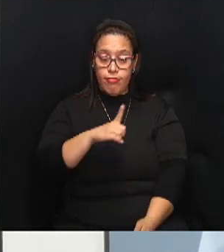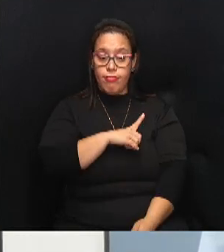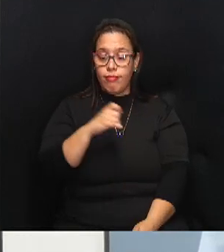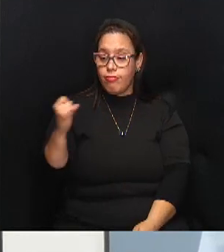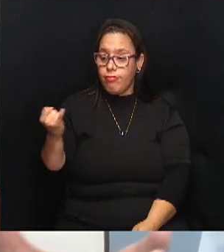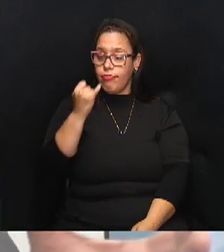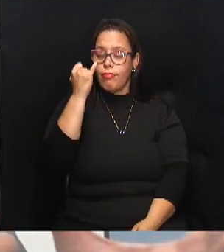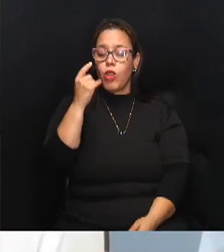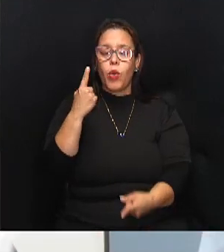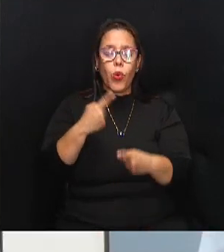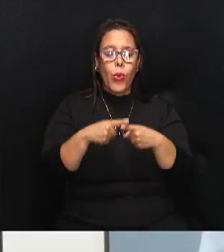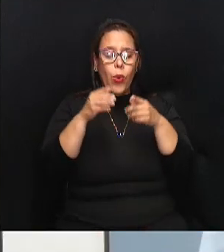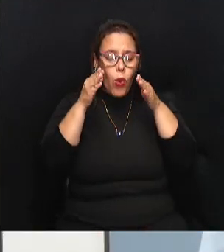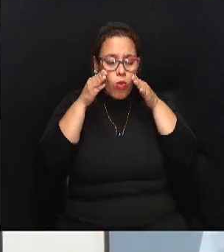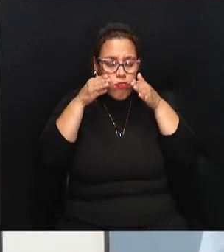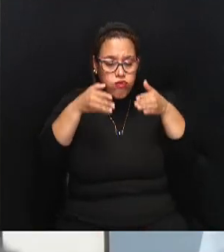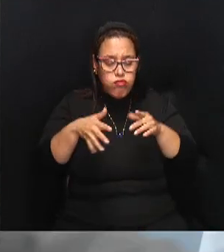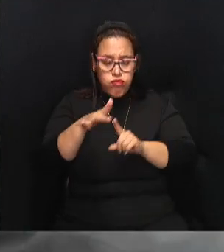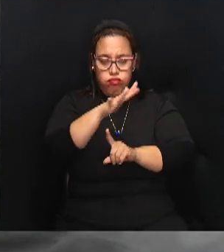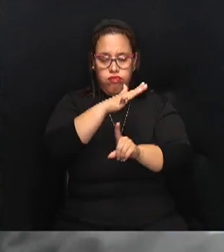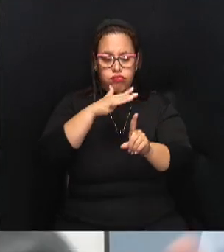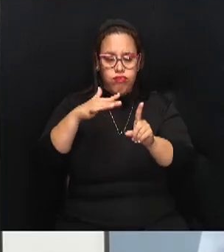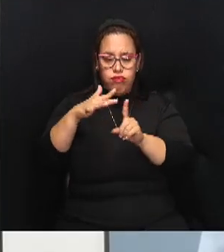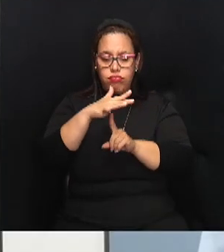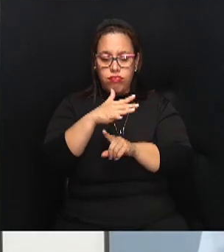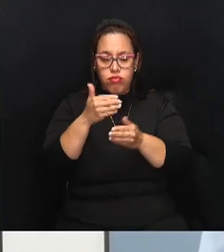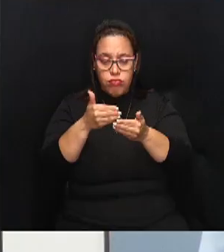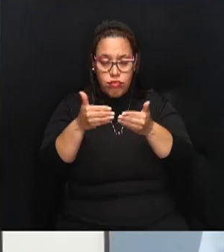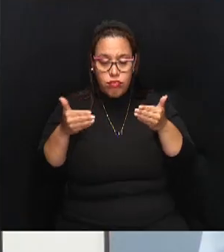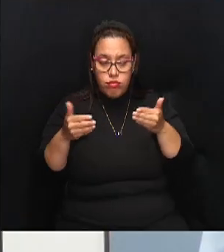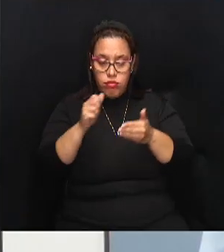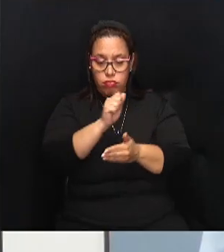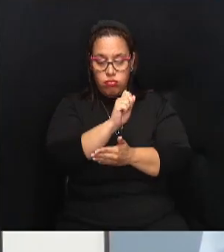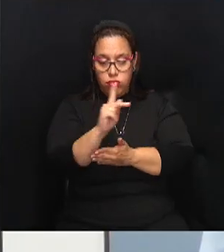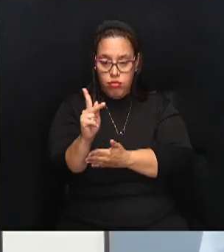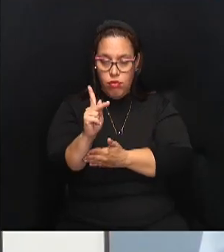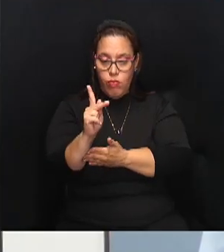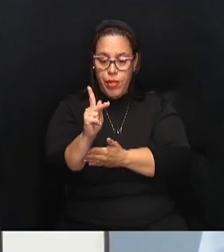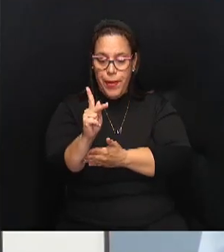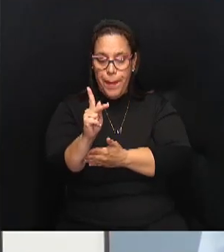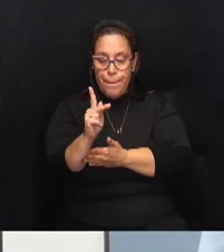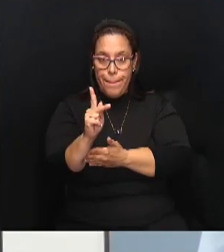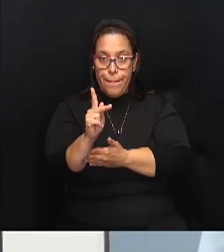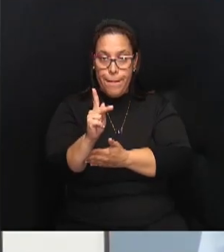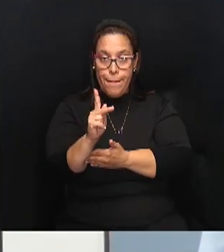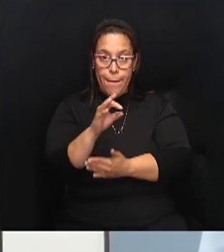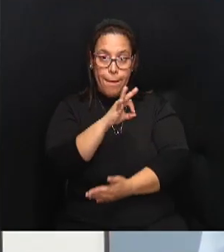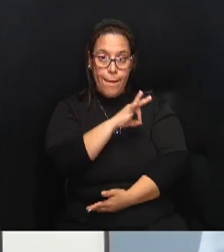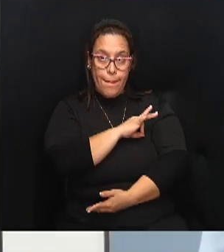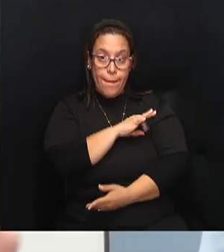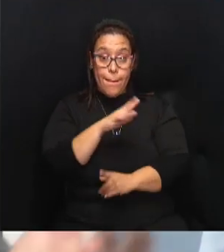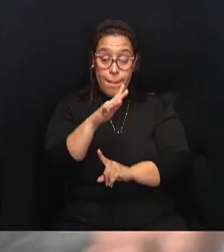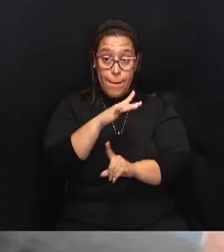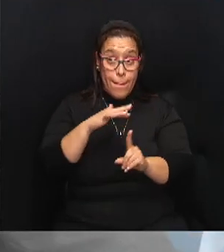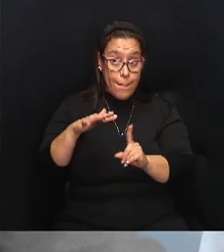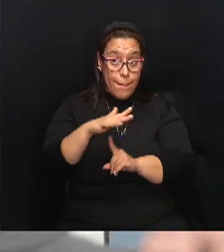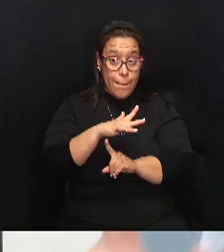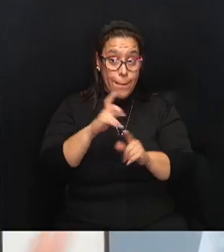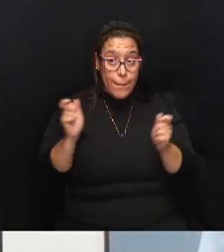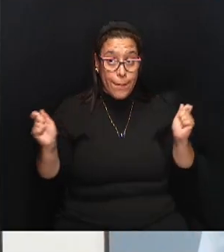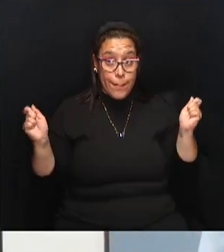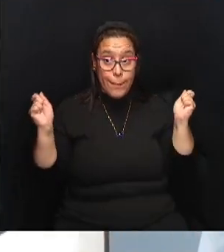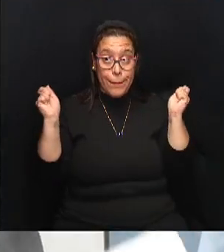se o foco agora for ambiental, vai abrir no aplicativo ali dos policiais ambientais a possibilidade